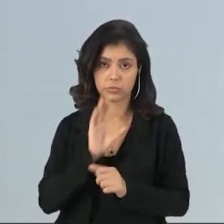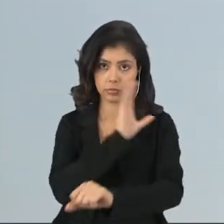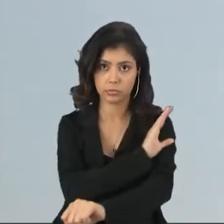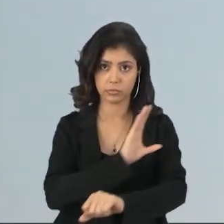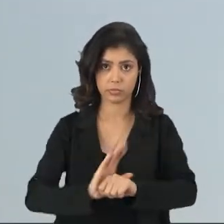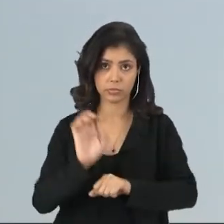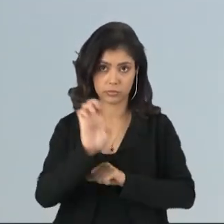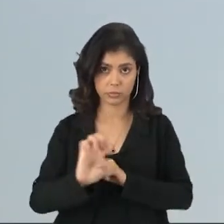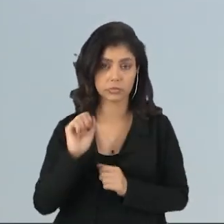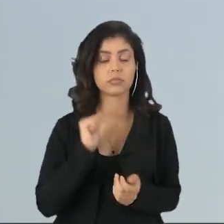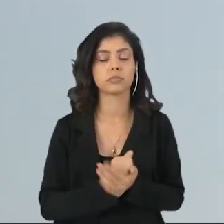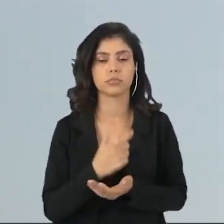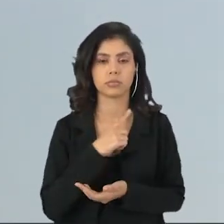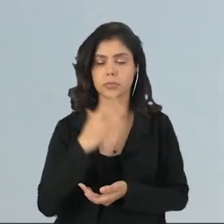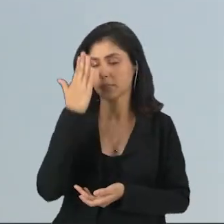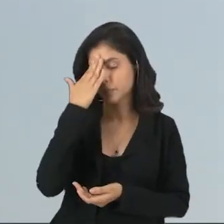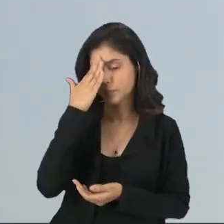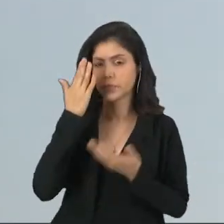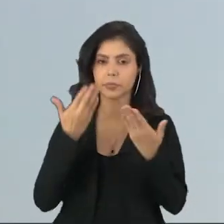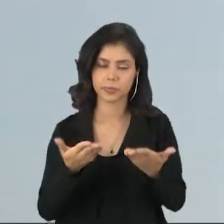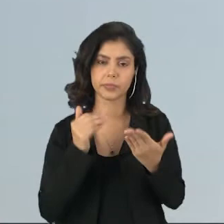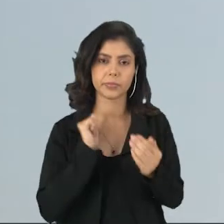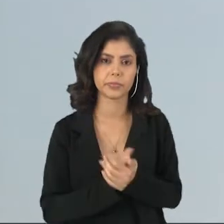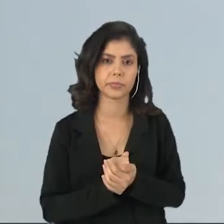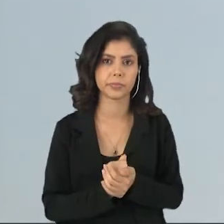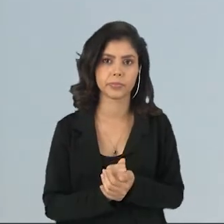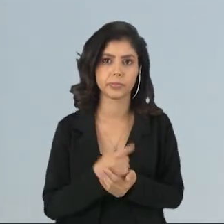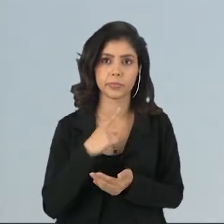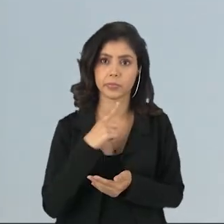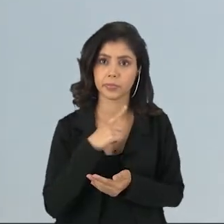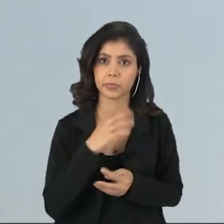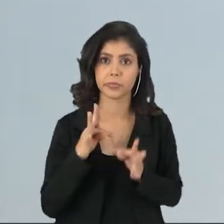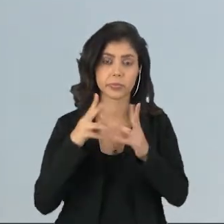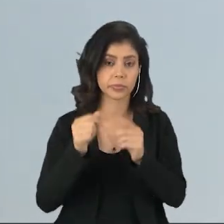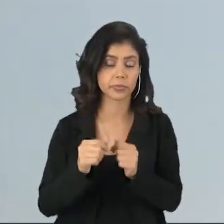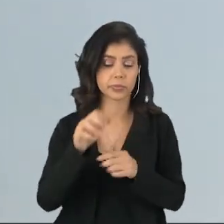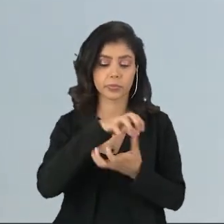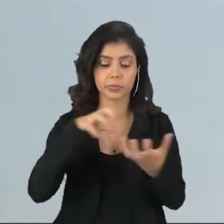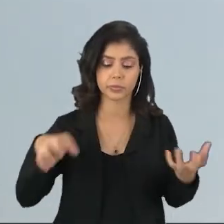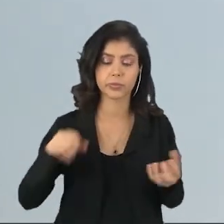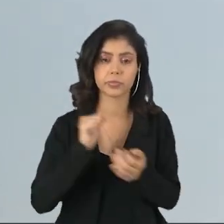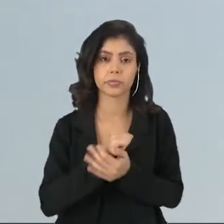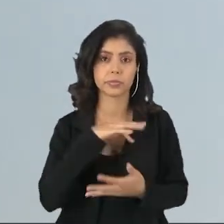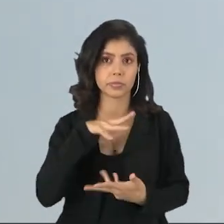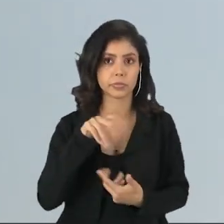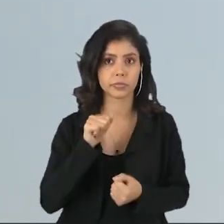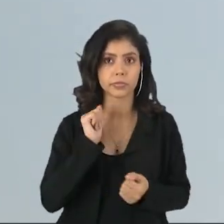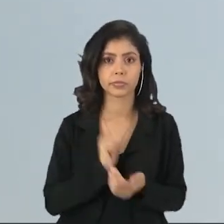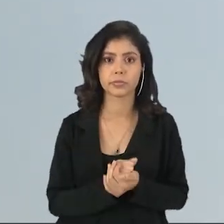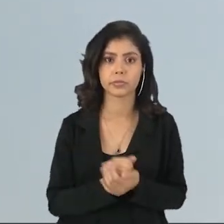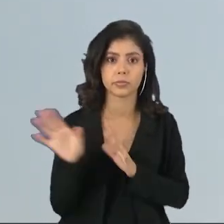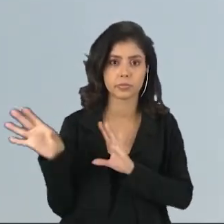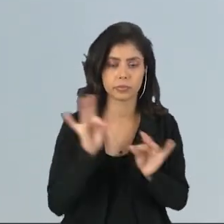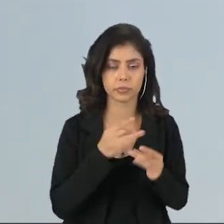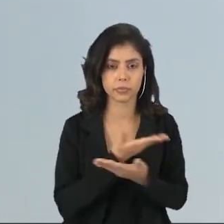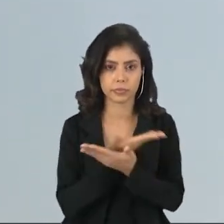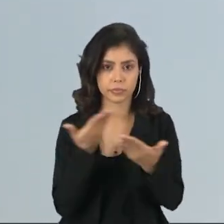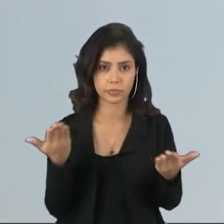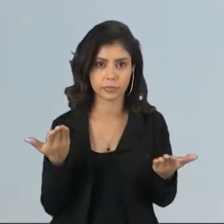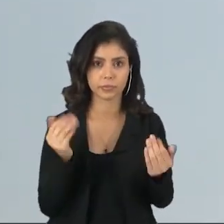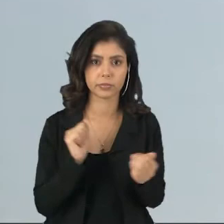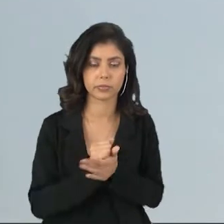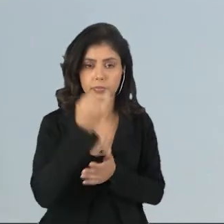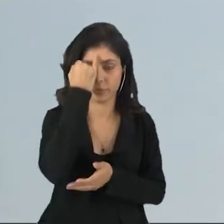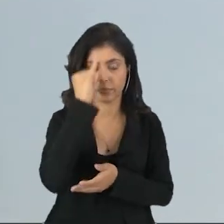cultura europeia, que a gente tem que entender isso, porque ela esteve em todos os continentes do planeta, e eu quero trazer para vocês